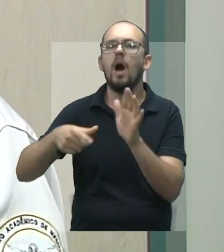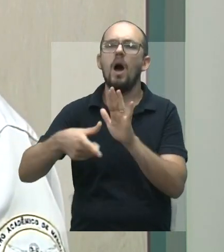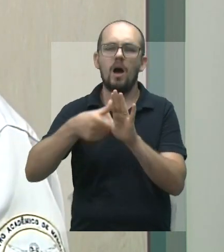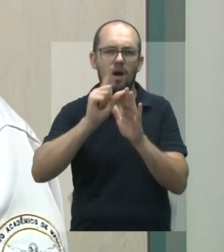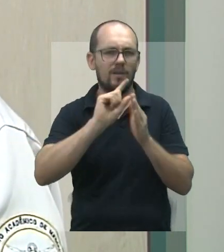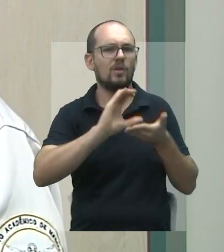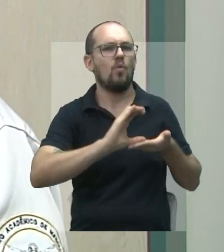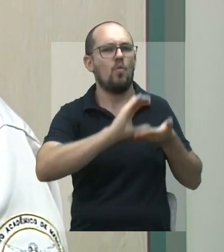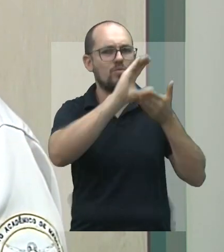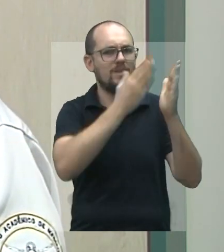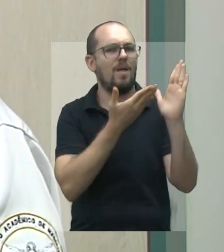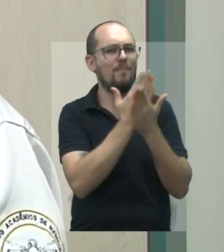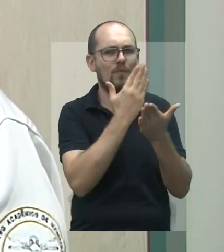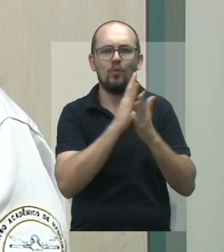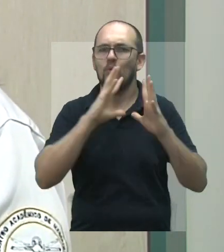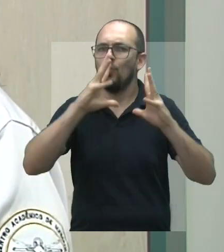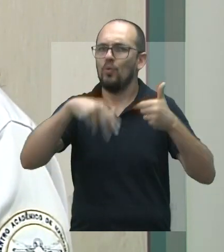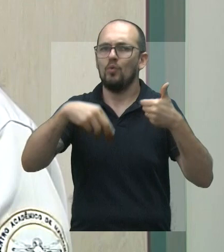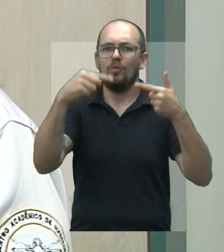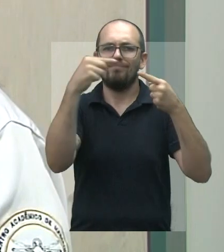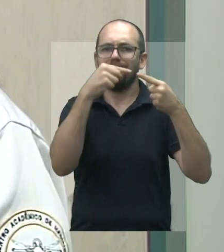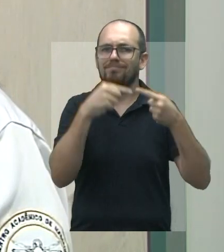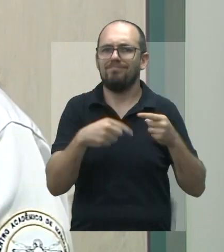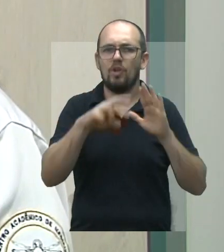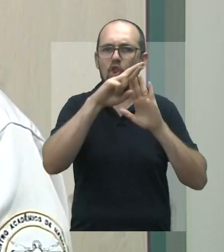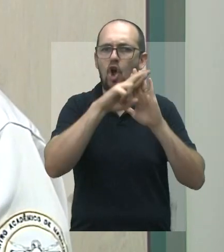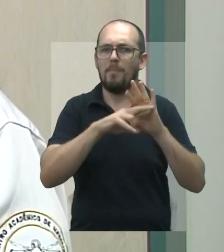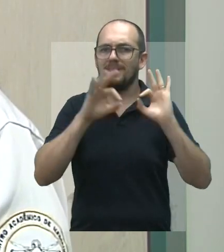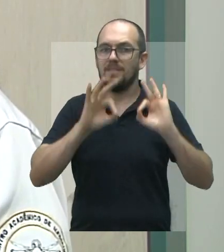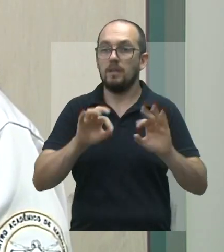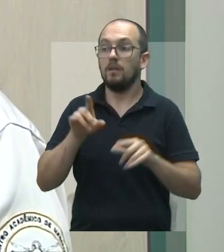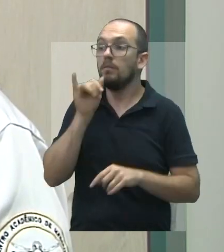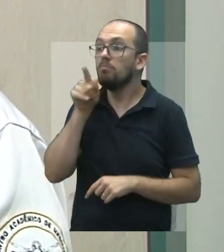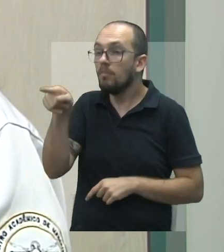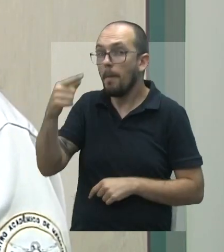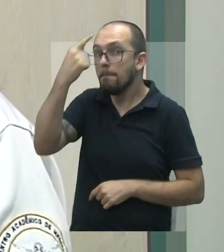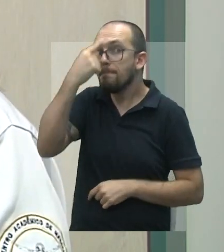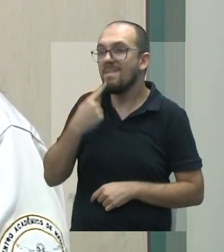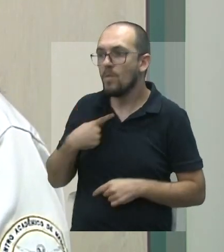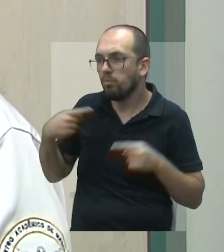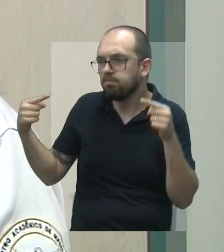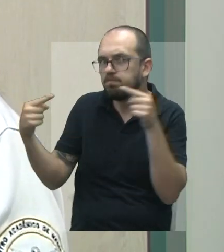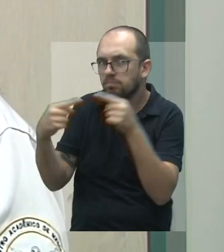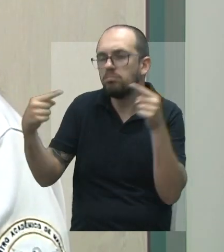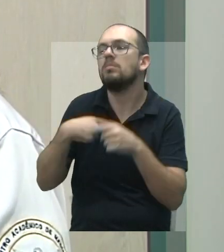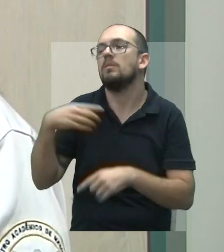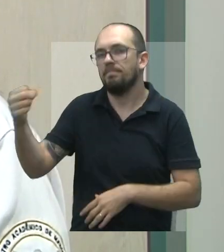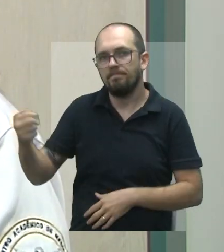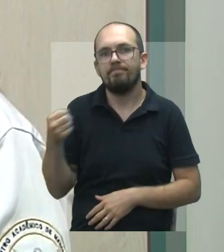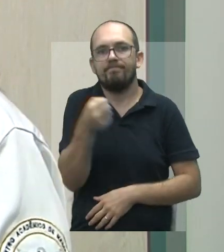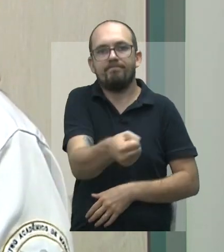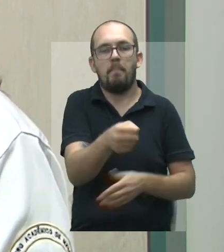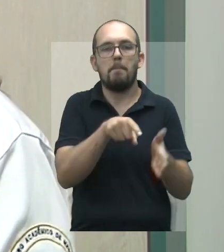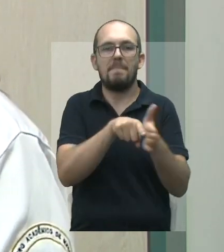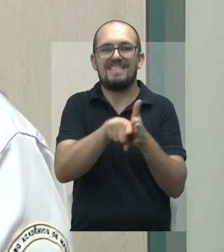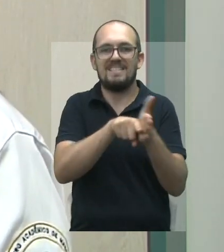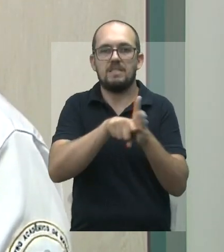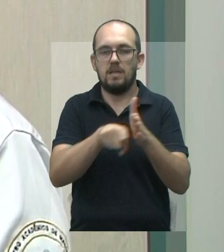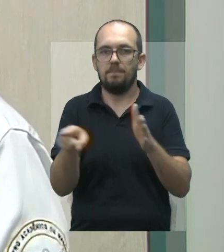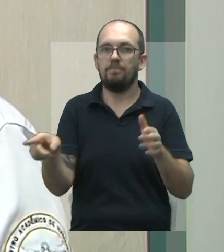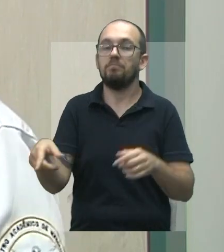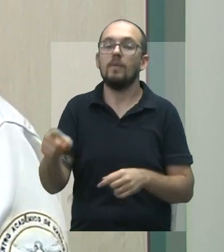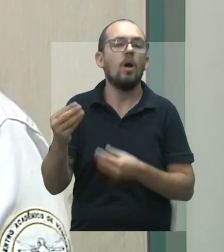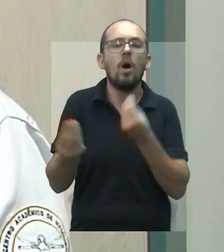está tudo dentro das normas, e a pessoa se encaixando, né, nós vamos colocar ela então na nossa pesquisa. E o que vai acontecer